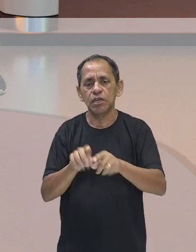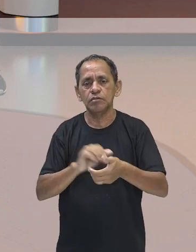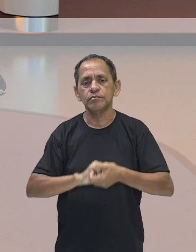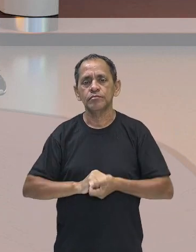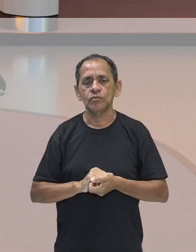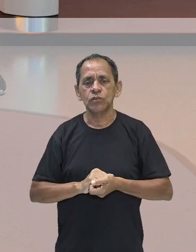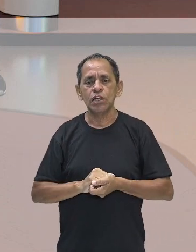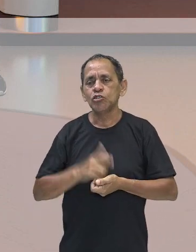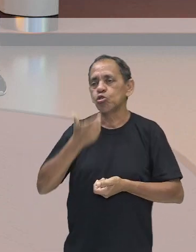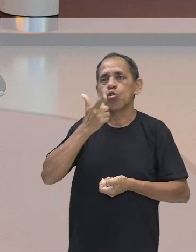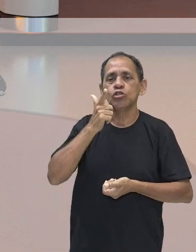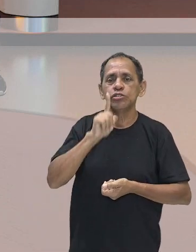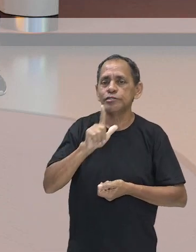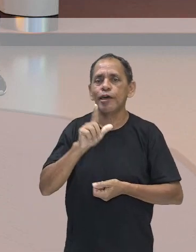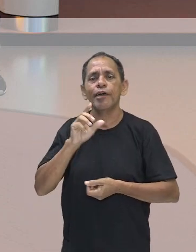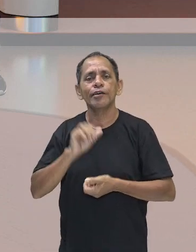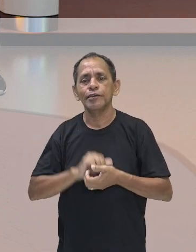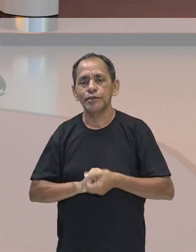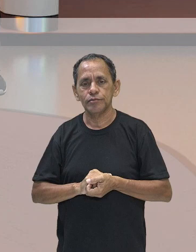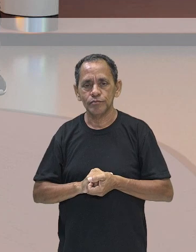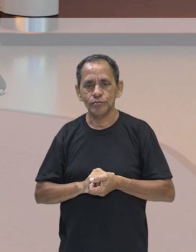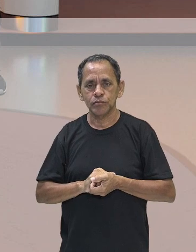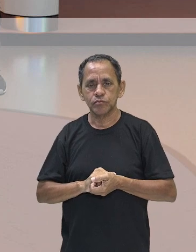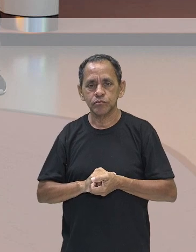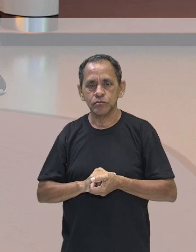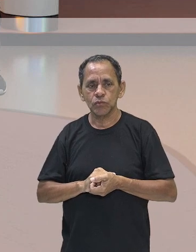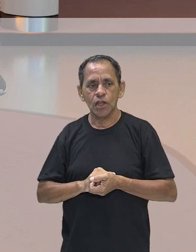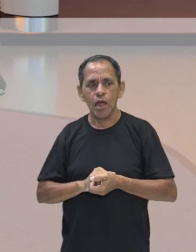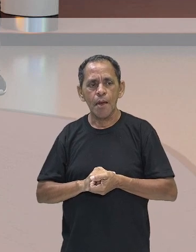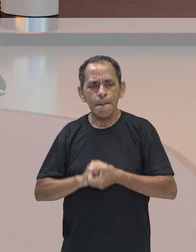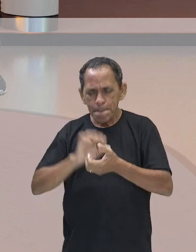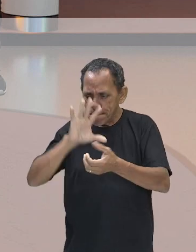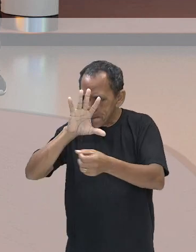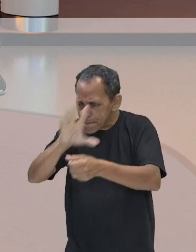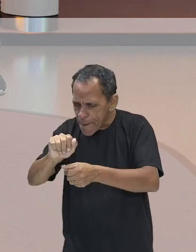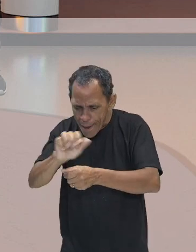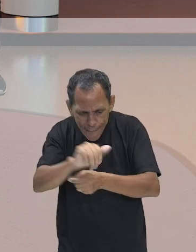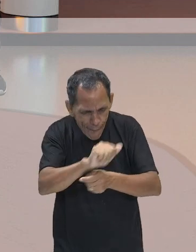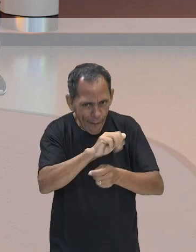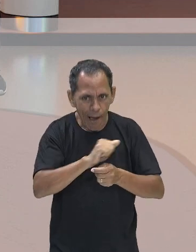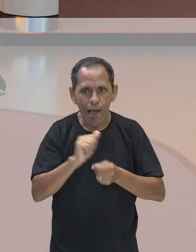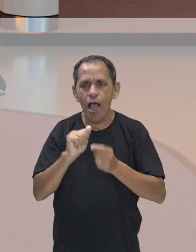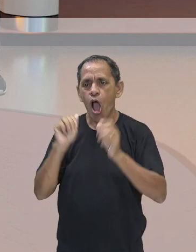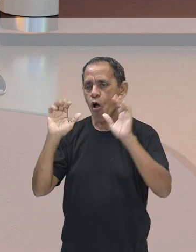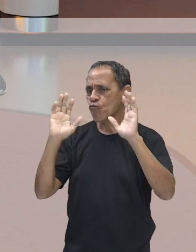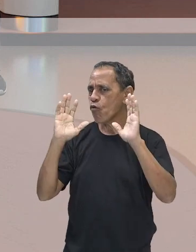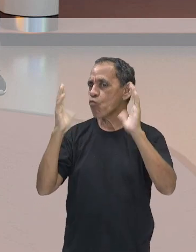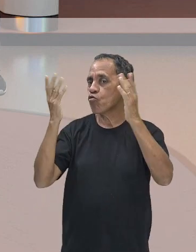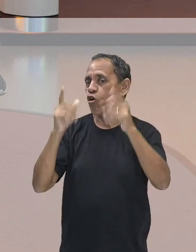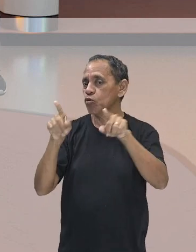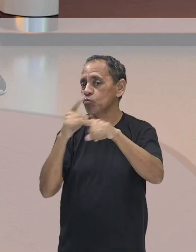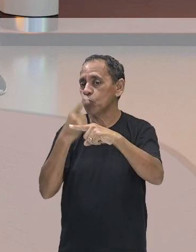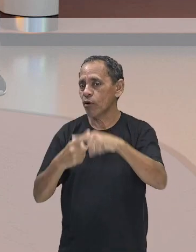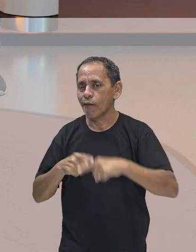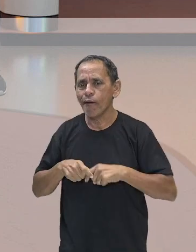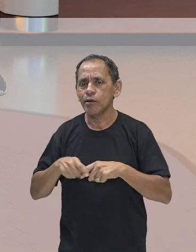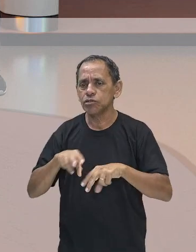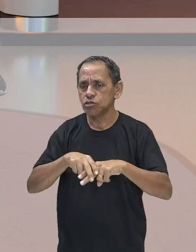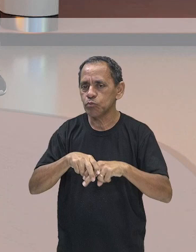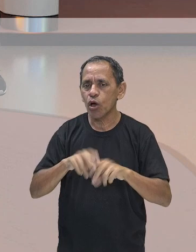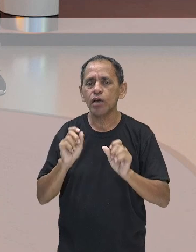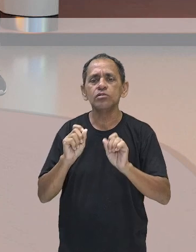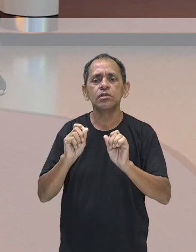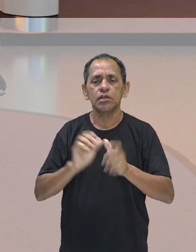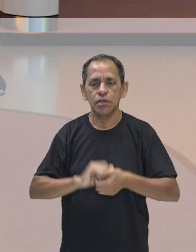o folclore porque é um conceito abstrato. Você não pode manusear a cultura porque também é um conceito abstrato. Mas ela